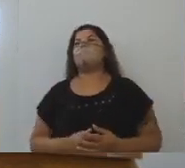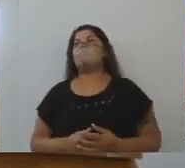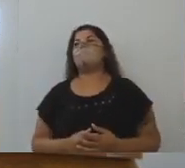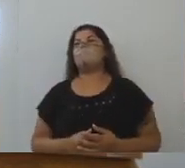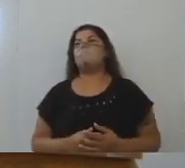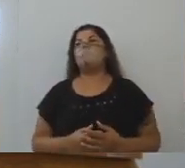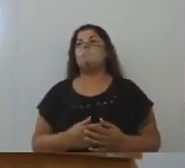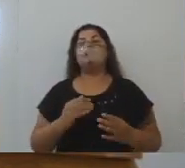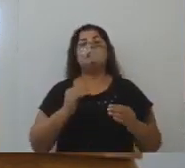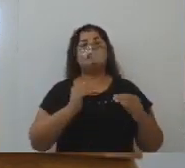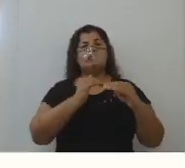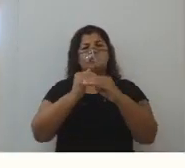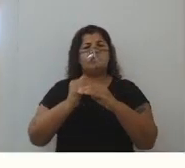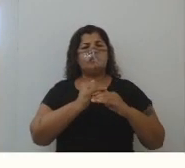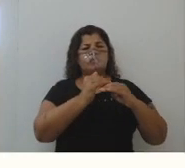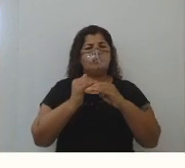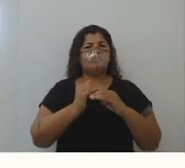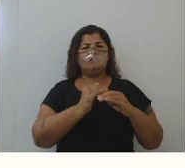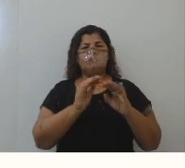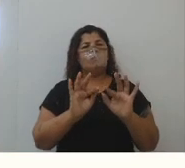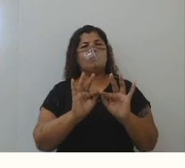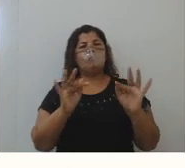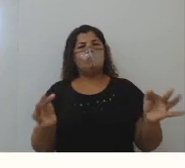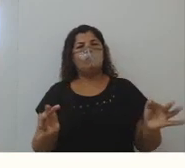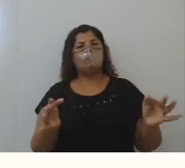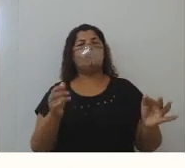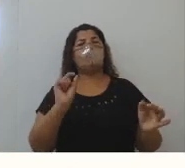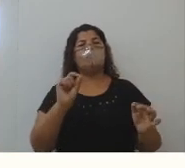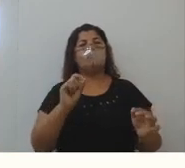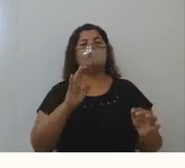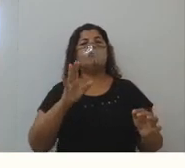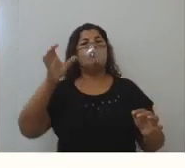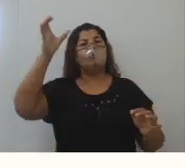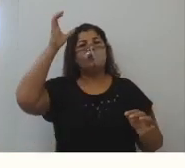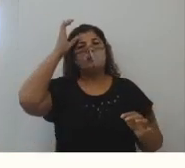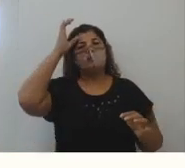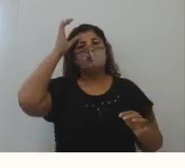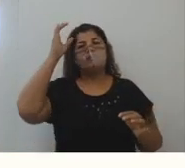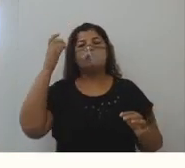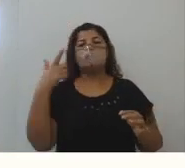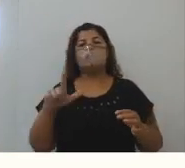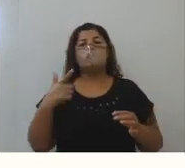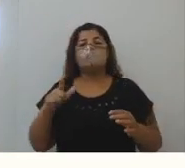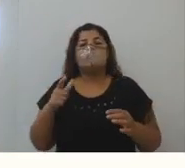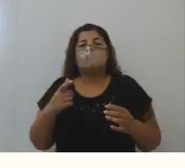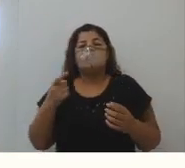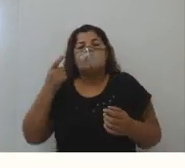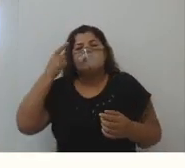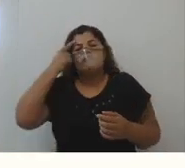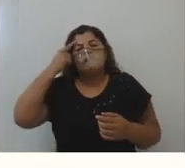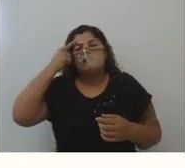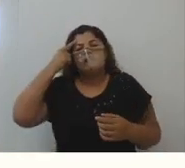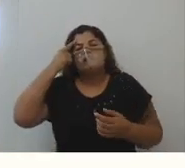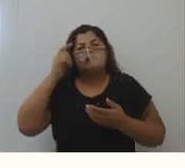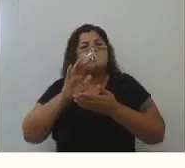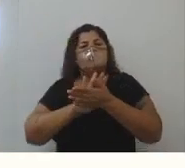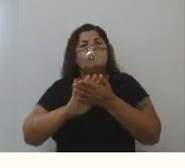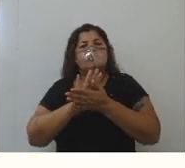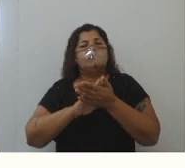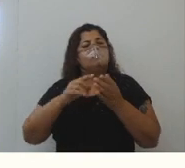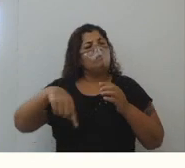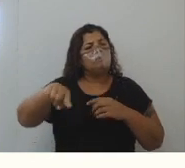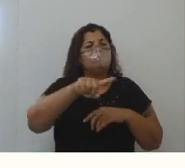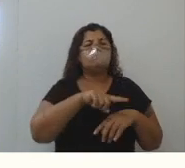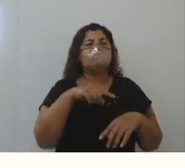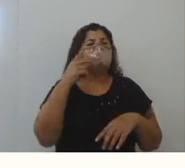Senso comum associa-se àquele conhecimento que não passa por reflexão, sendo aceito pela maioria